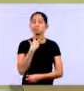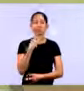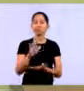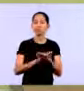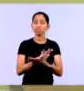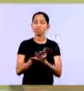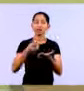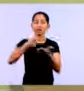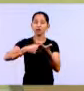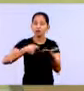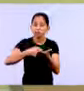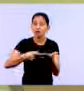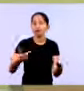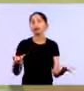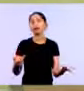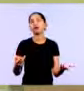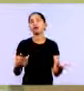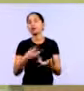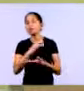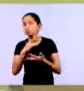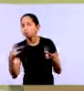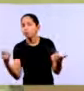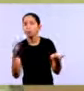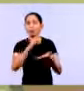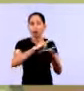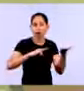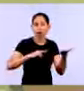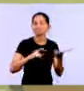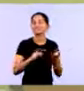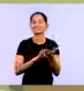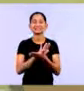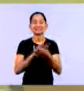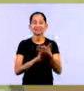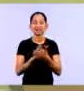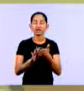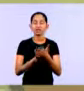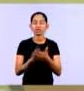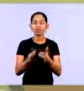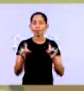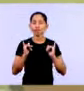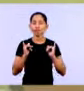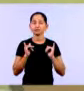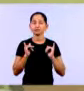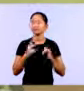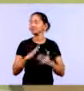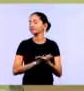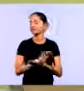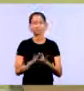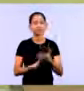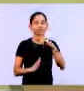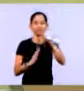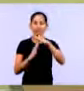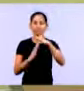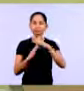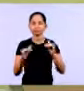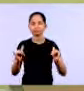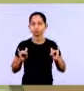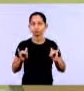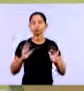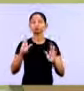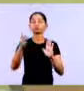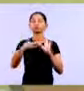perde o direito de ingressar com aquela execução fiscal, perde o direito de cobrar. Passou o prazo, ele não pode mais. E, por